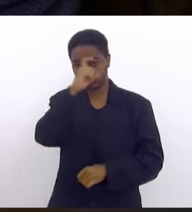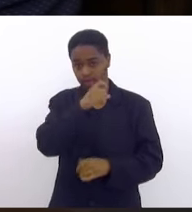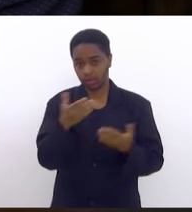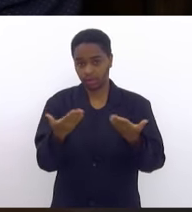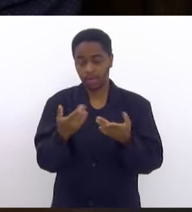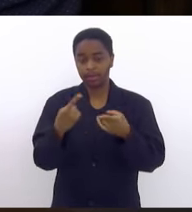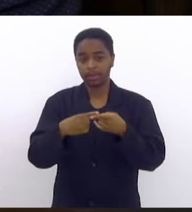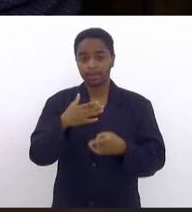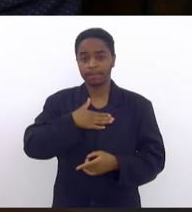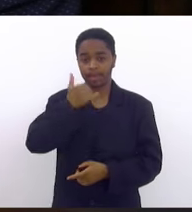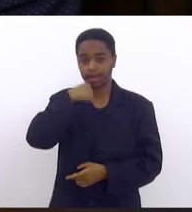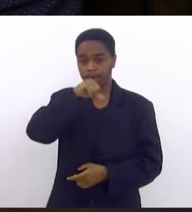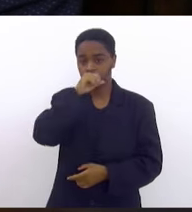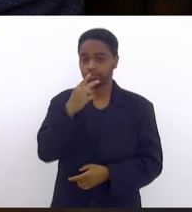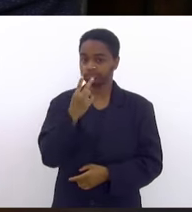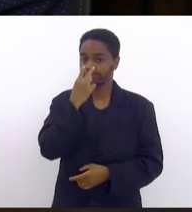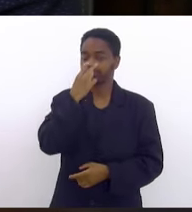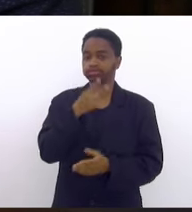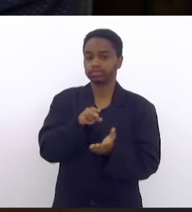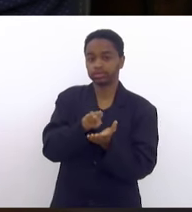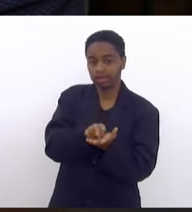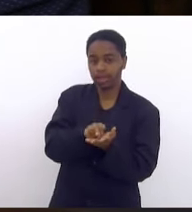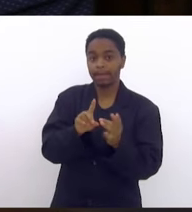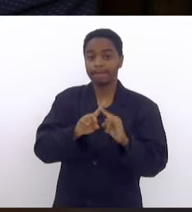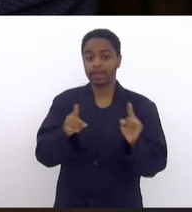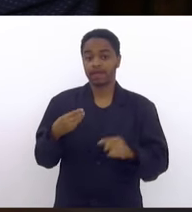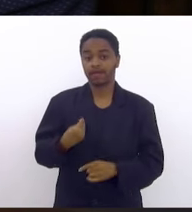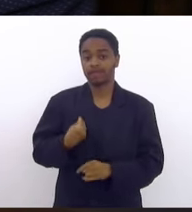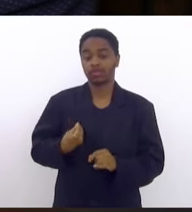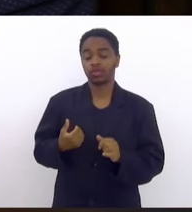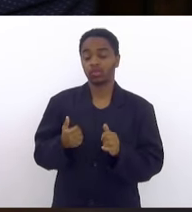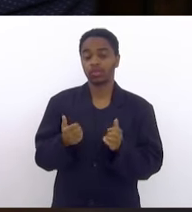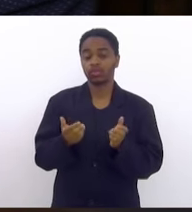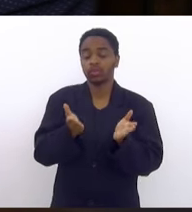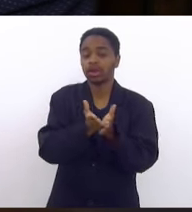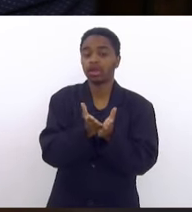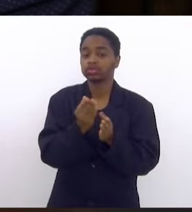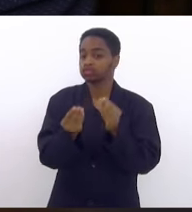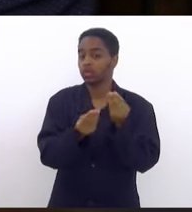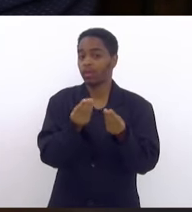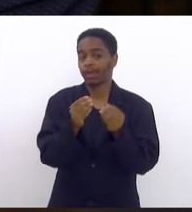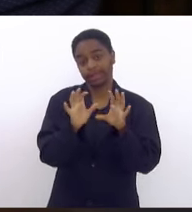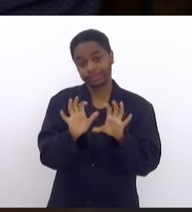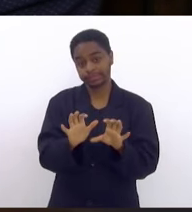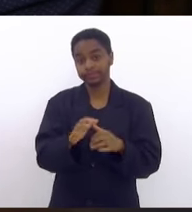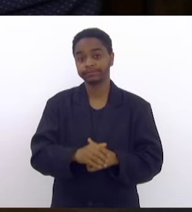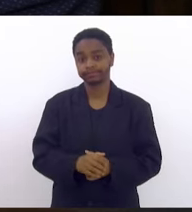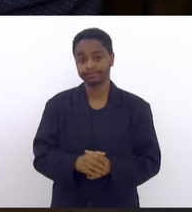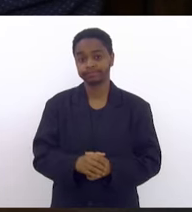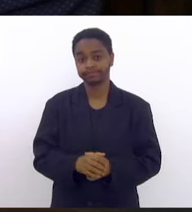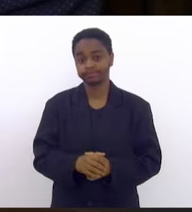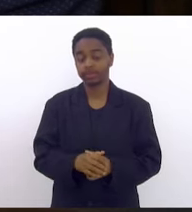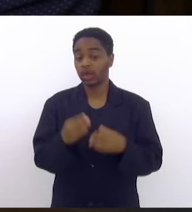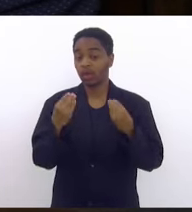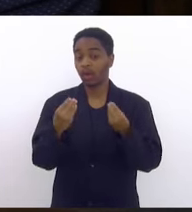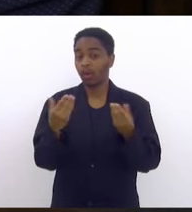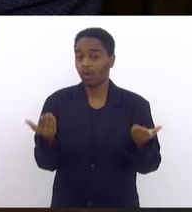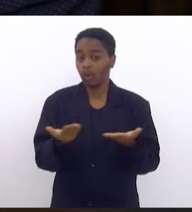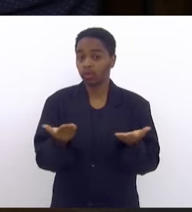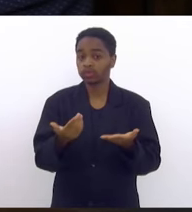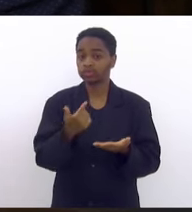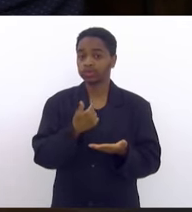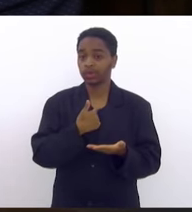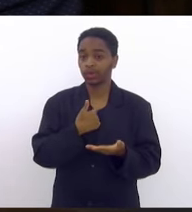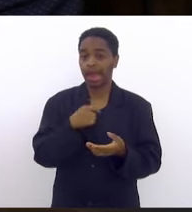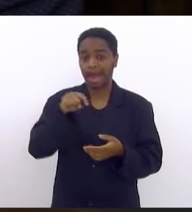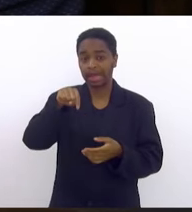está entubada, mas a vida do cristão é assim, irmãos, né? Quem diria que hoje eu estaria diante